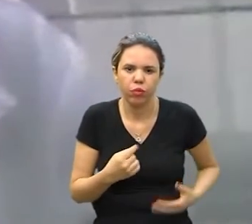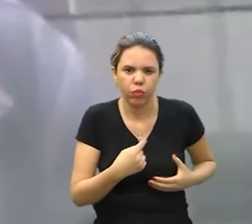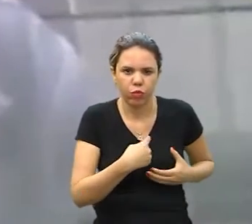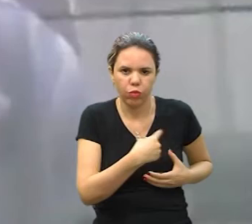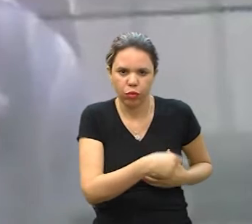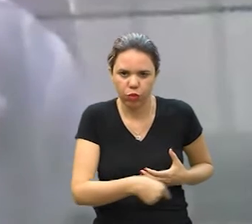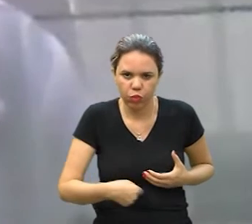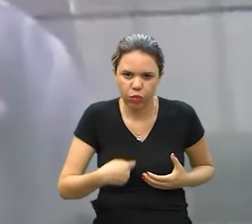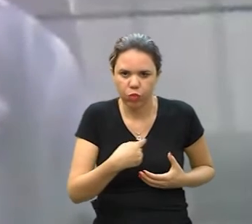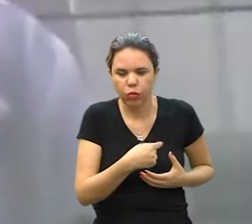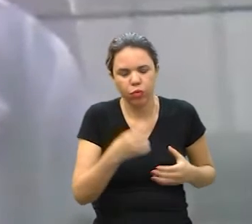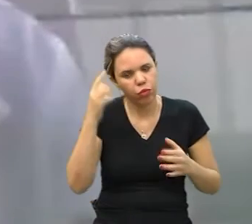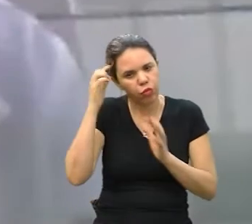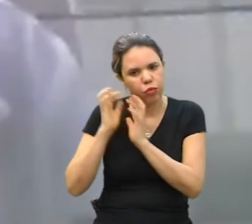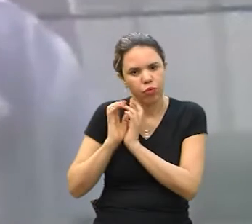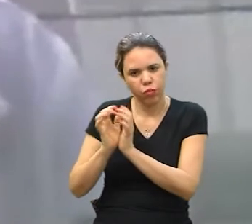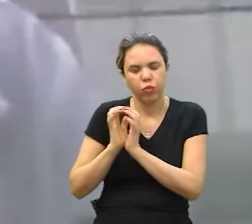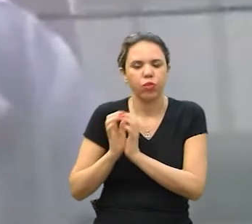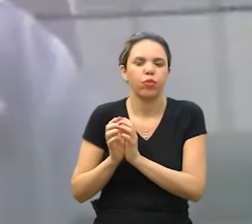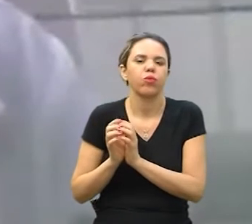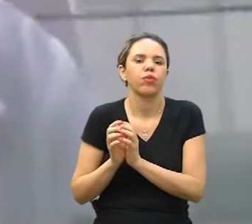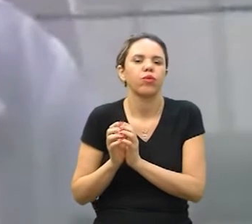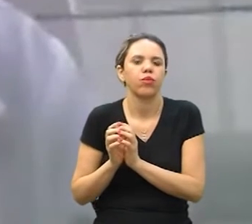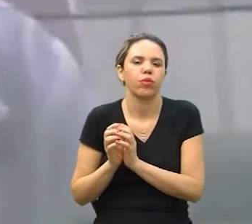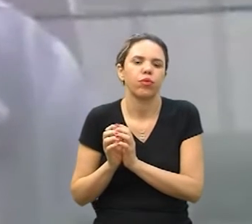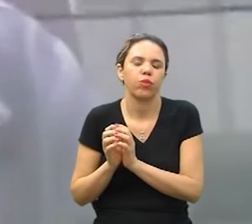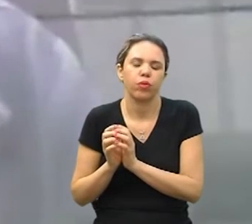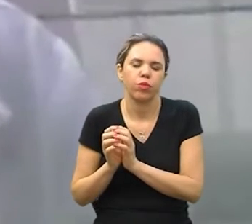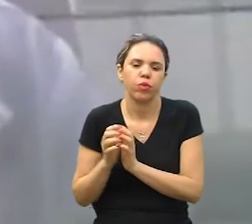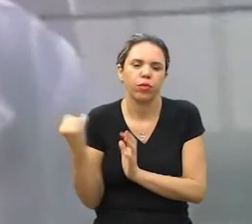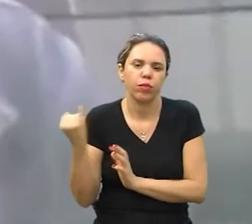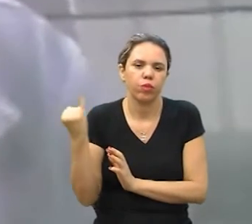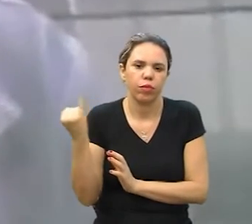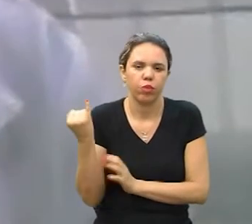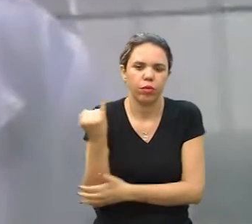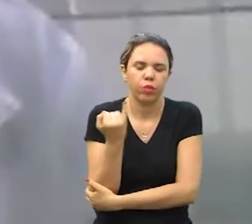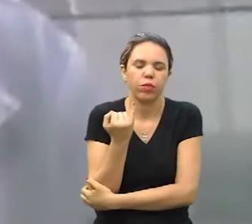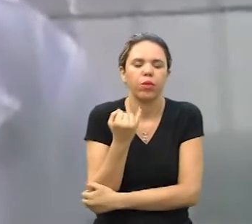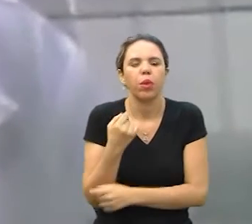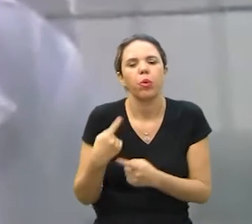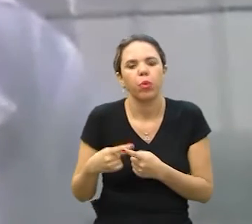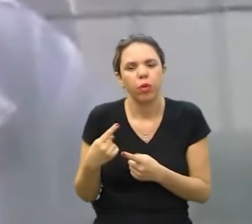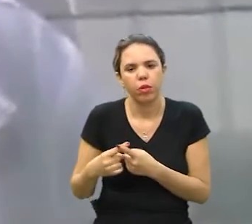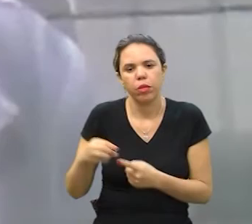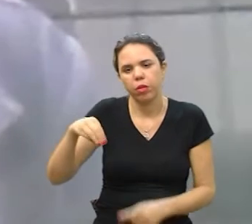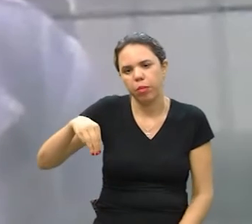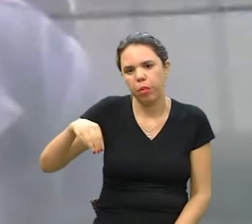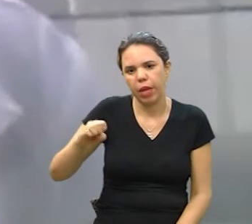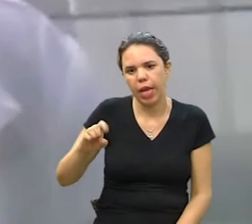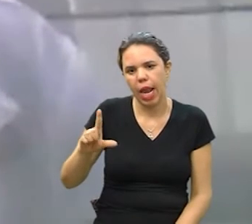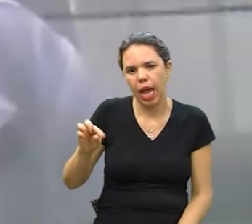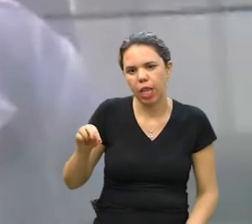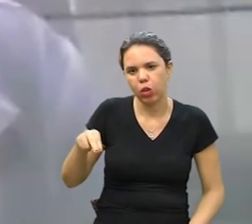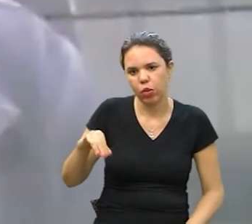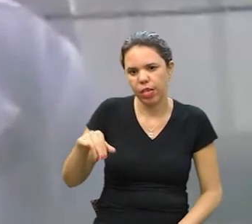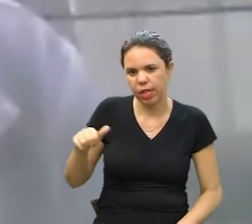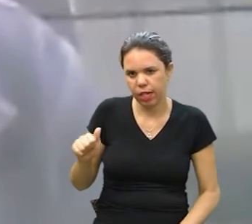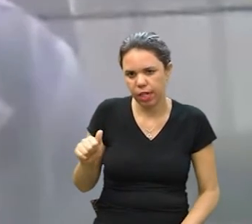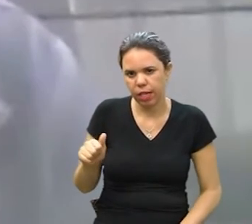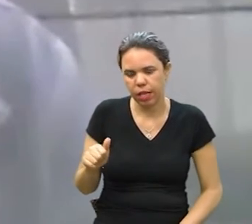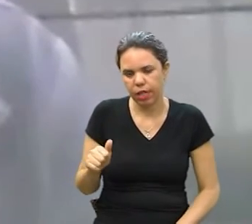glândula pineal, no centro do cérebro. Então, e isso é muito importante porque a melatonina é que